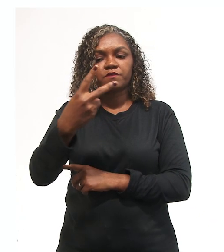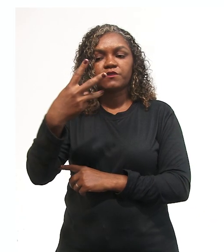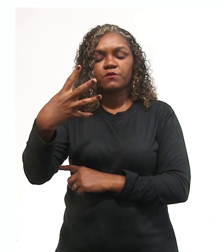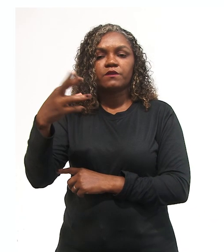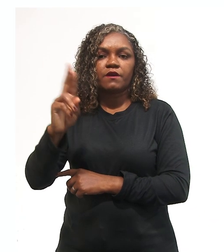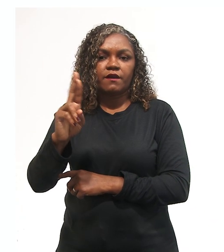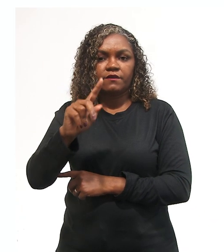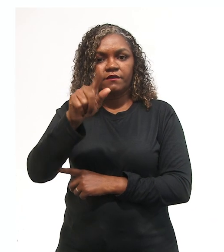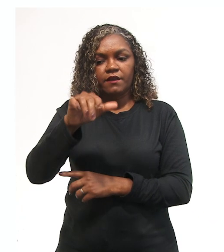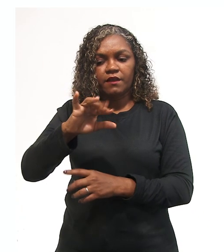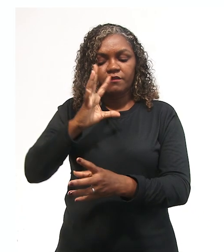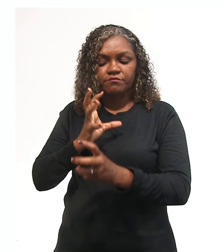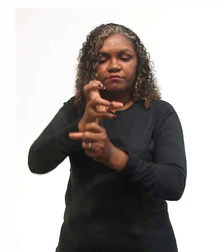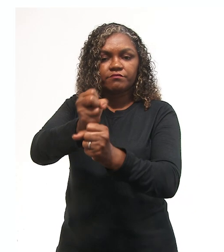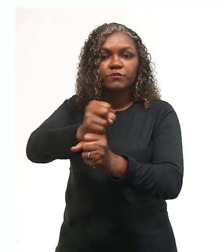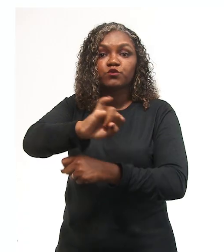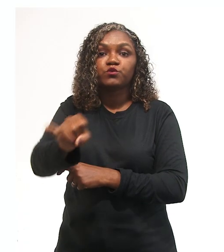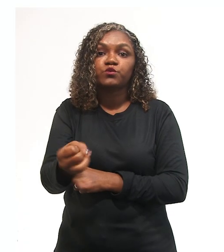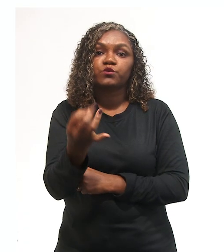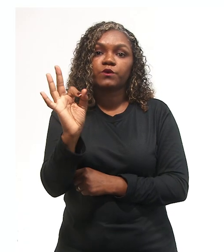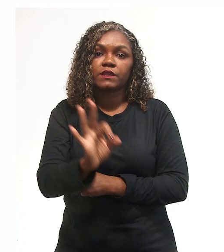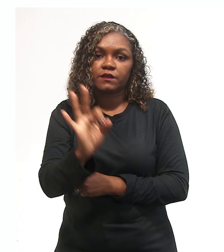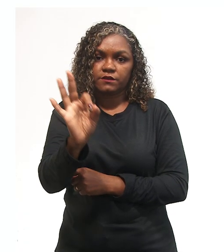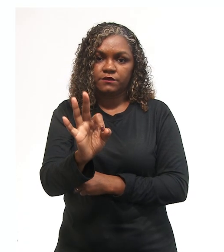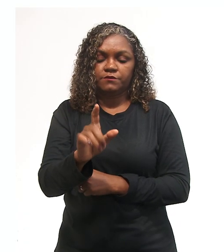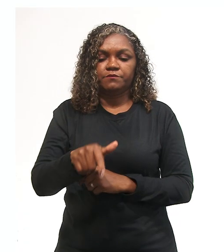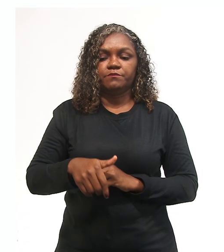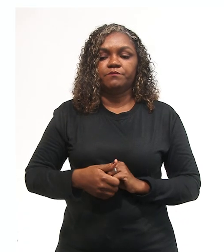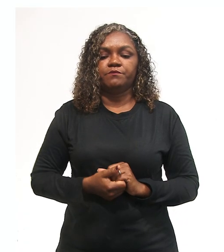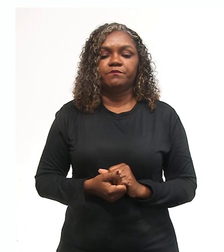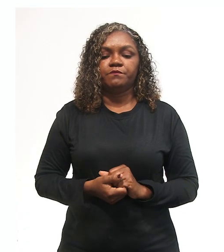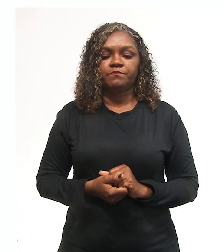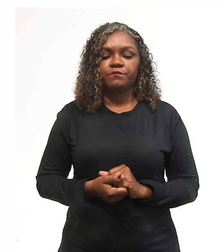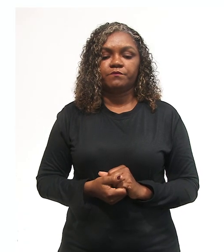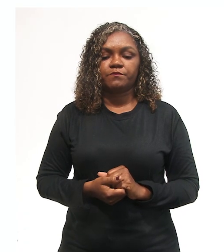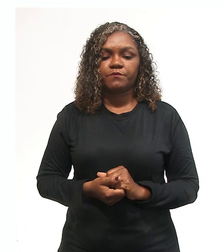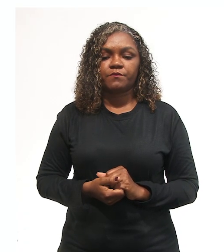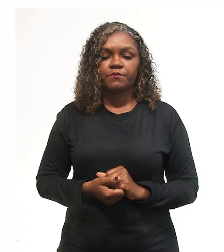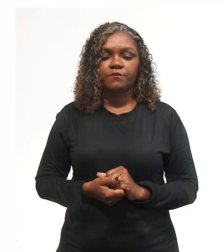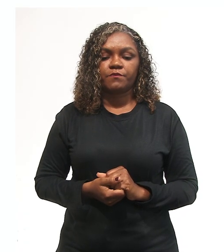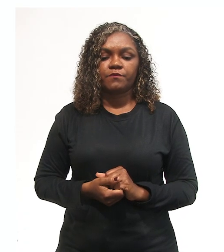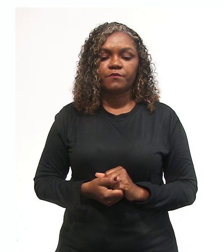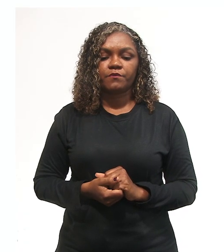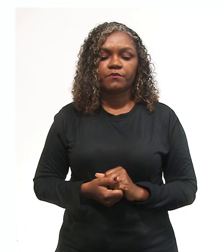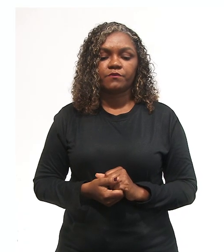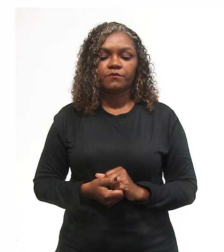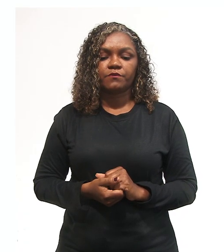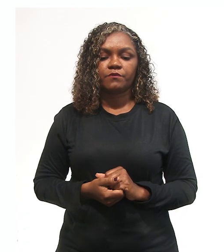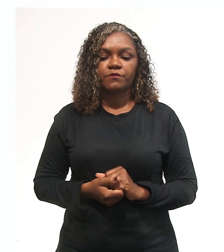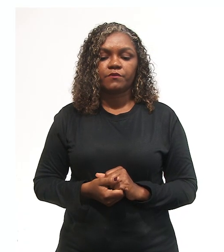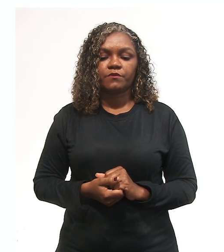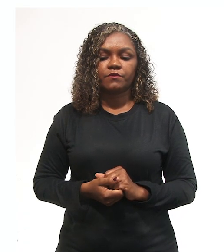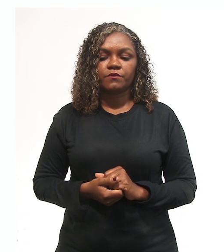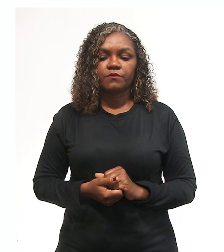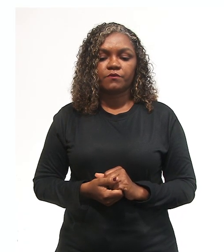aqui que nosso montante foi de